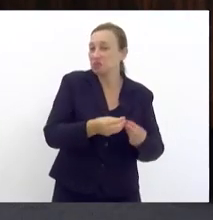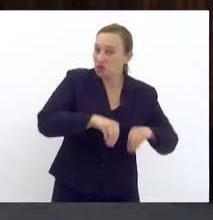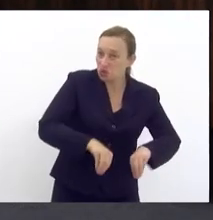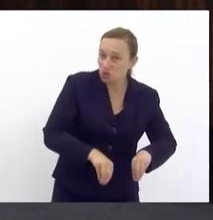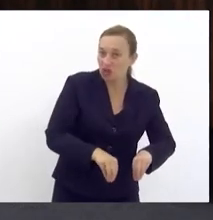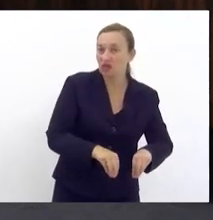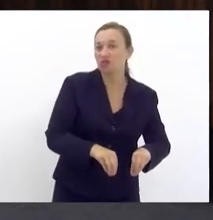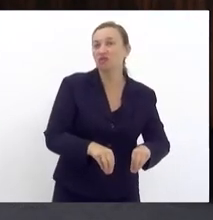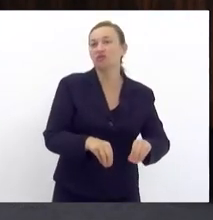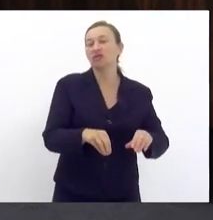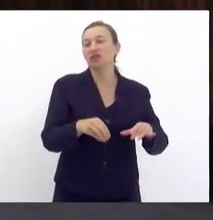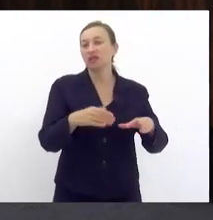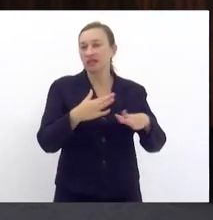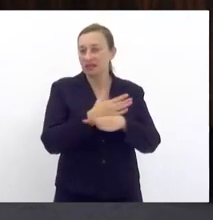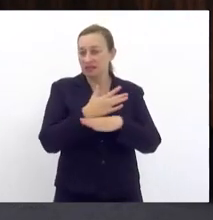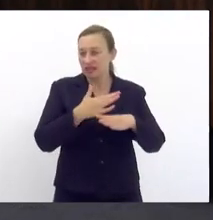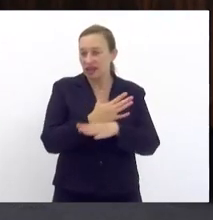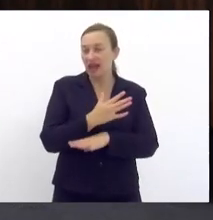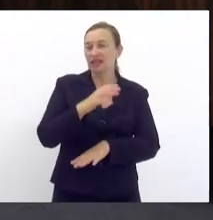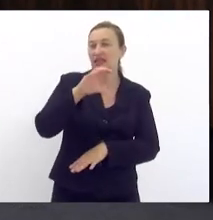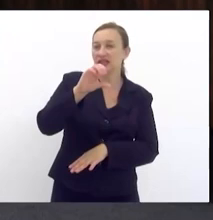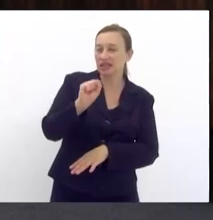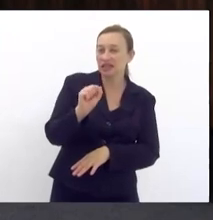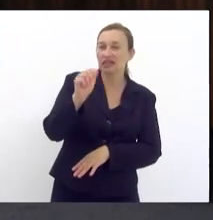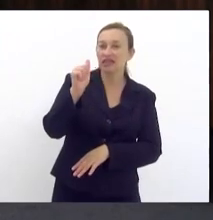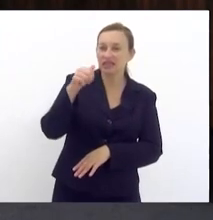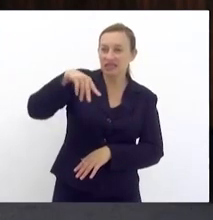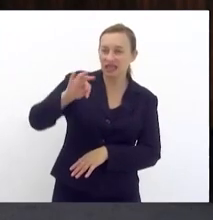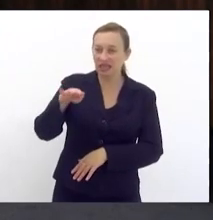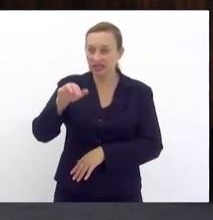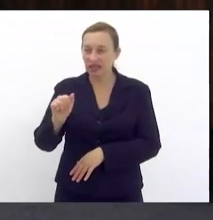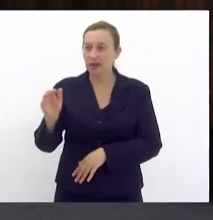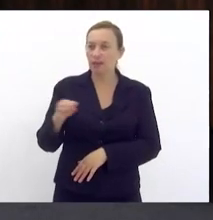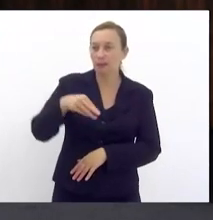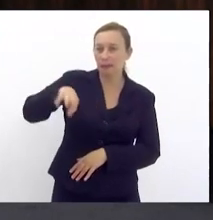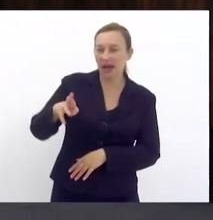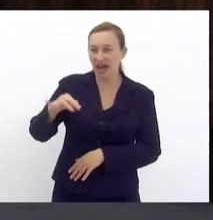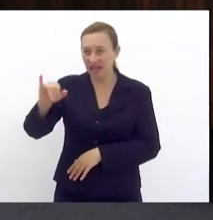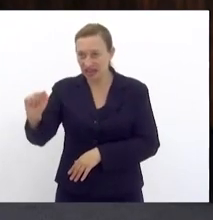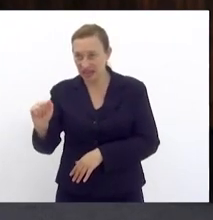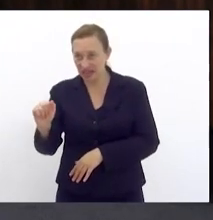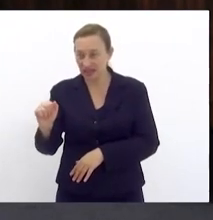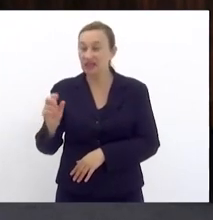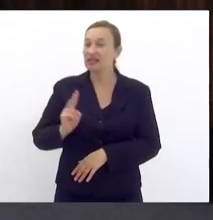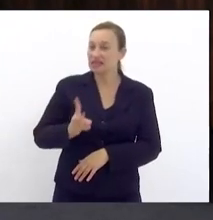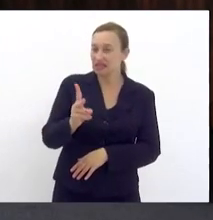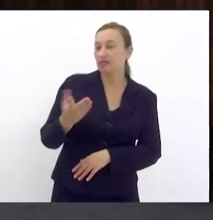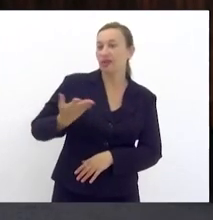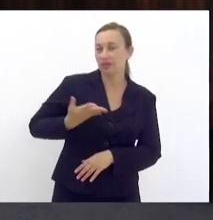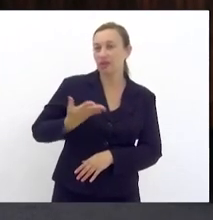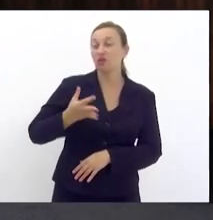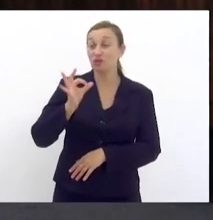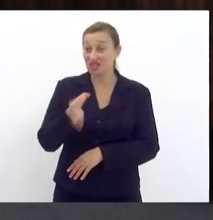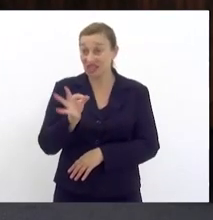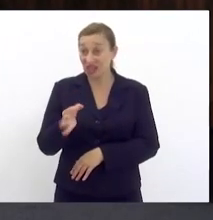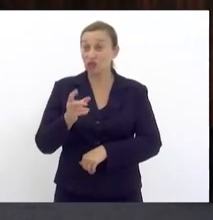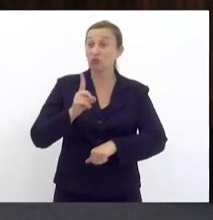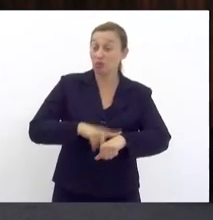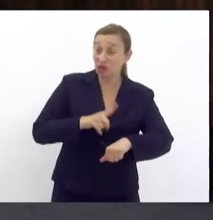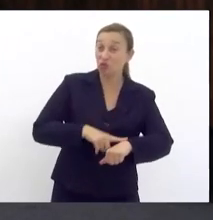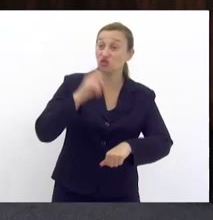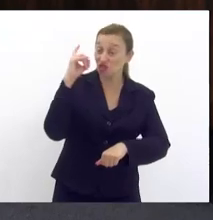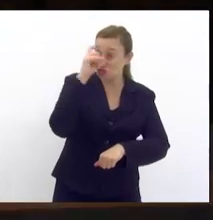sempre. Eu costumo dizer que o bombeiro é o amigo certo das horas incertas, né? Um momento